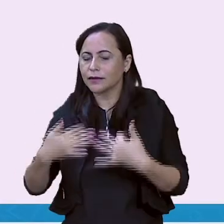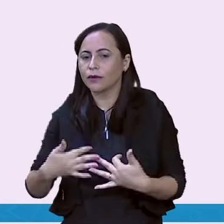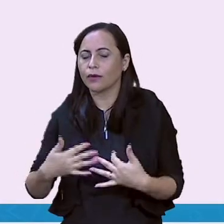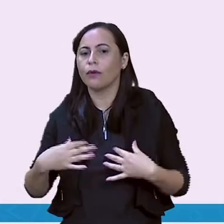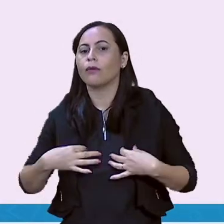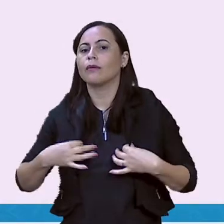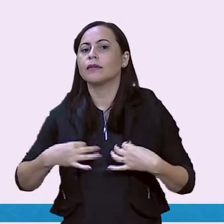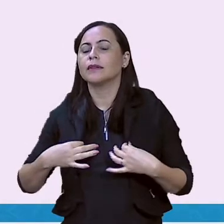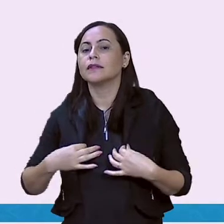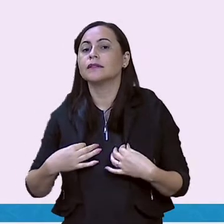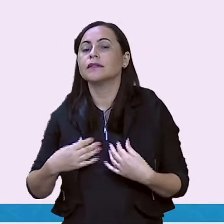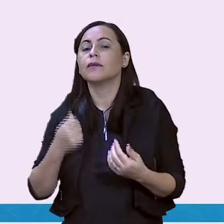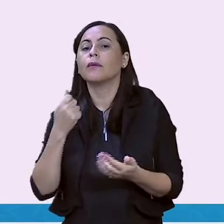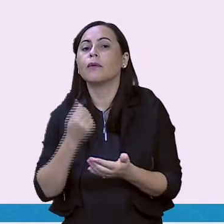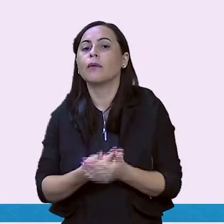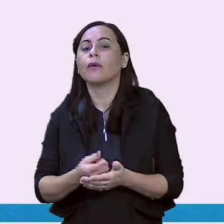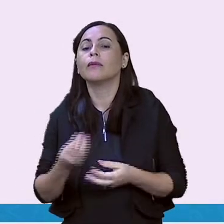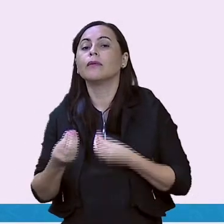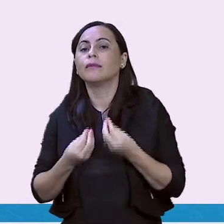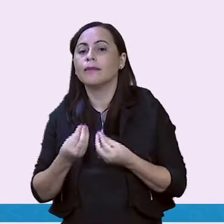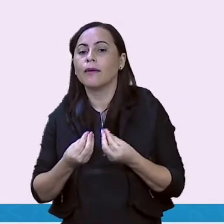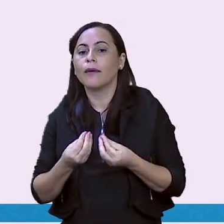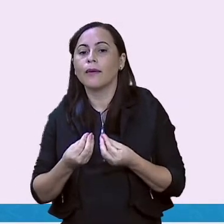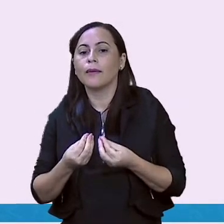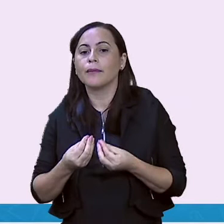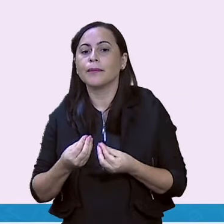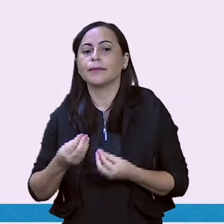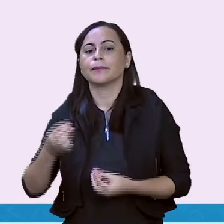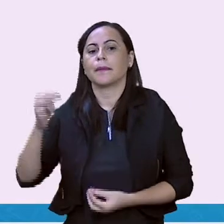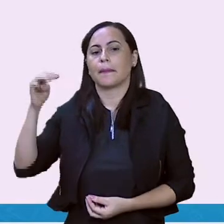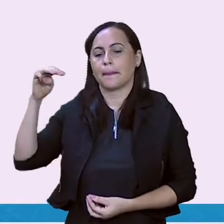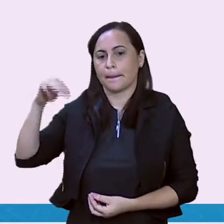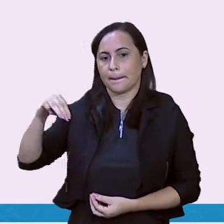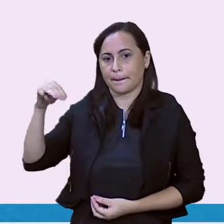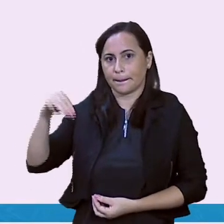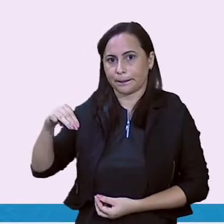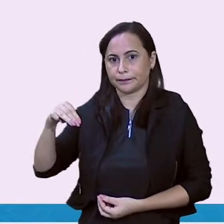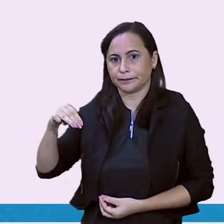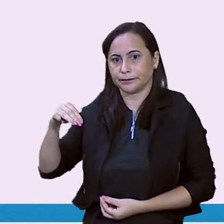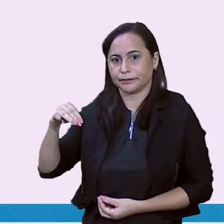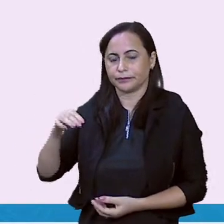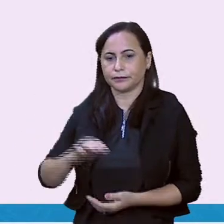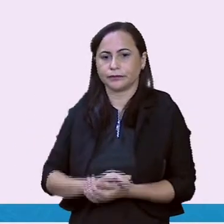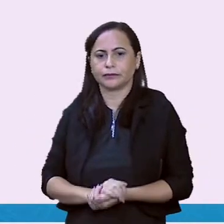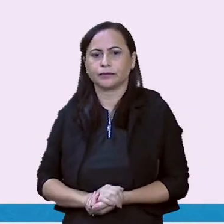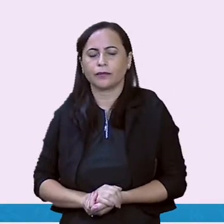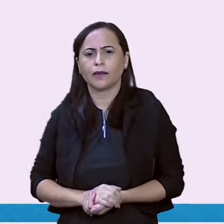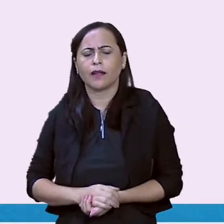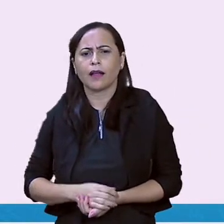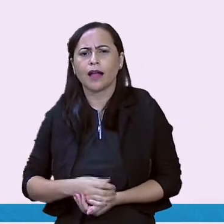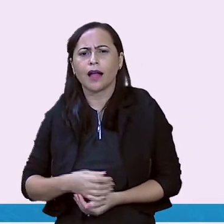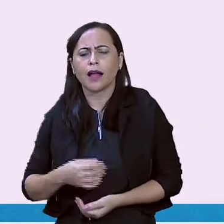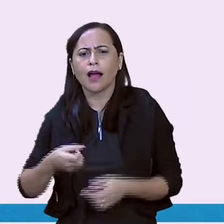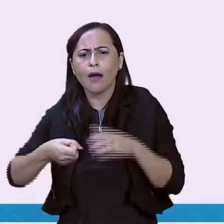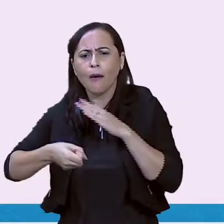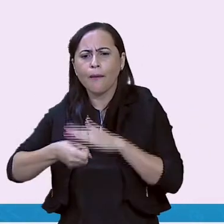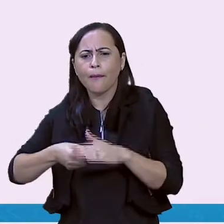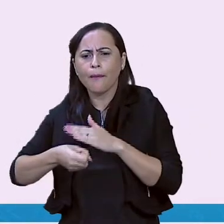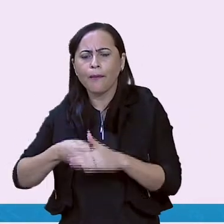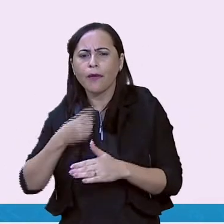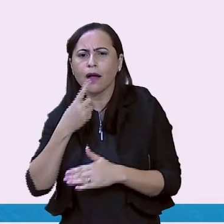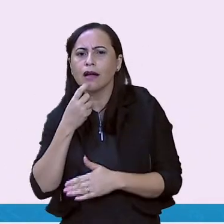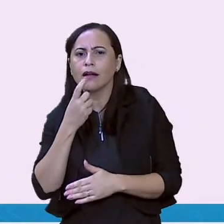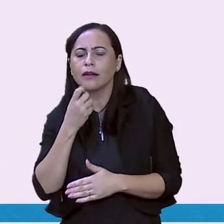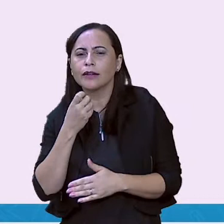compra em metro, então é o M. Tomates, quando vai lá no supermercado comprar